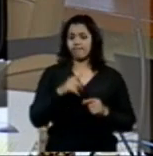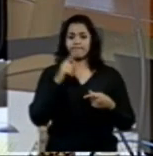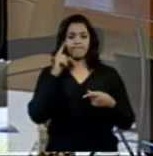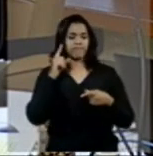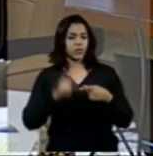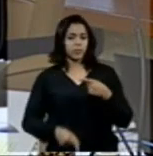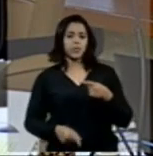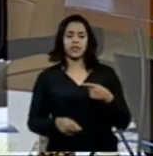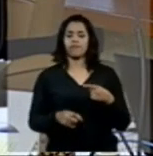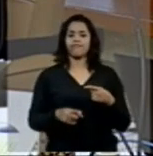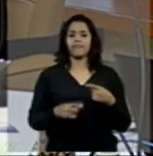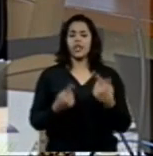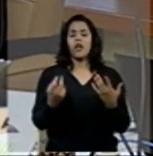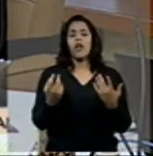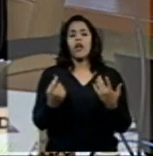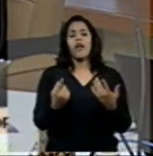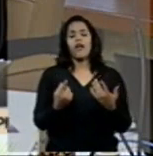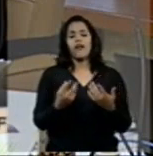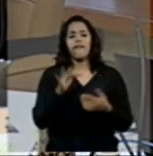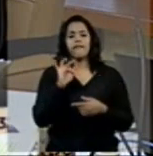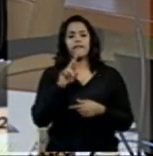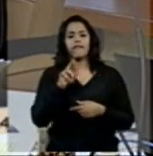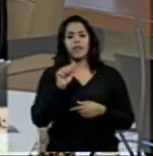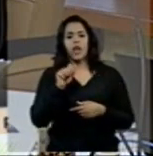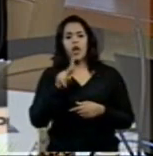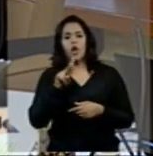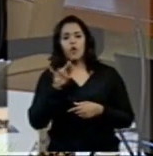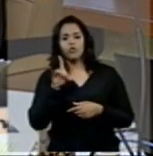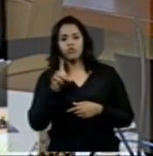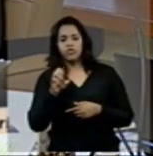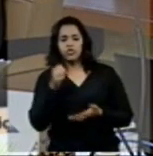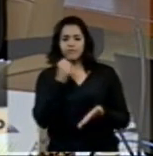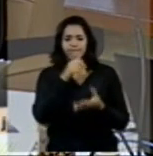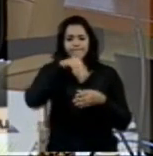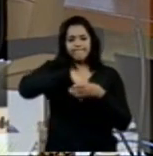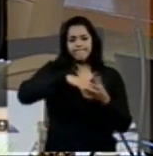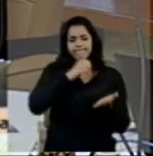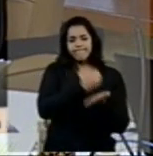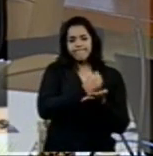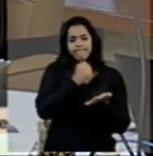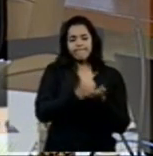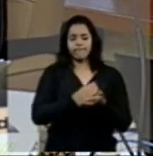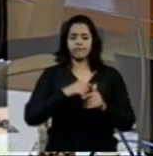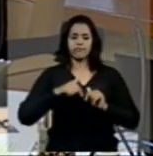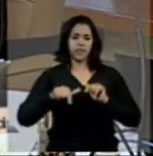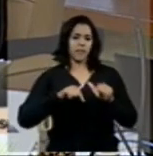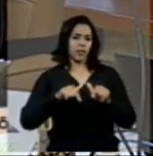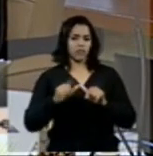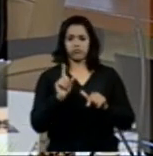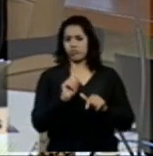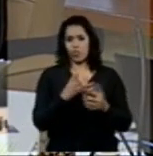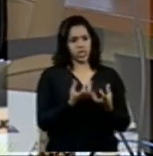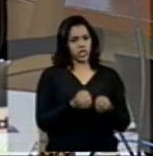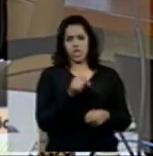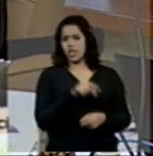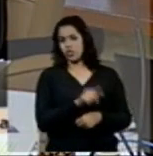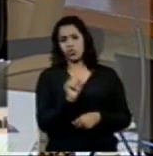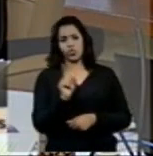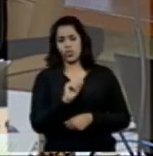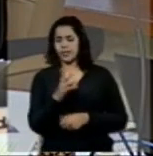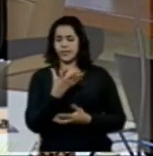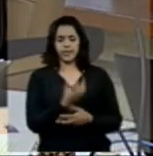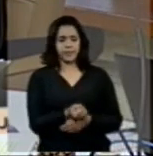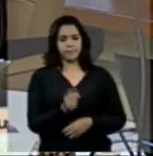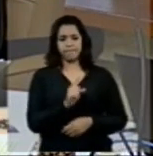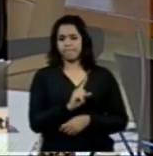ocorrência de fraudes nos contratos de trabalho. Não se coaduna portanto, essa prática com a